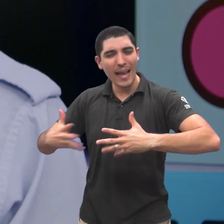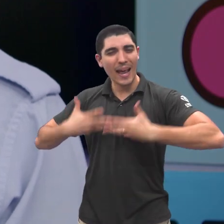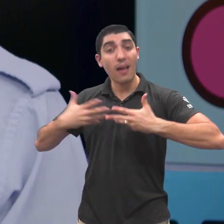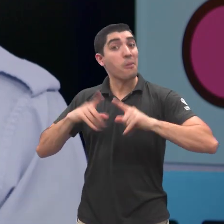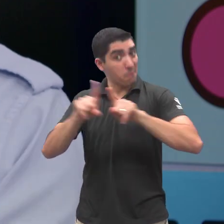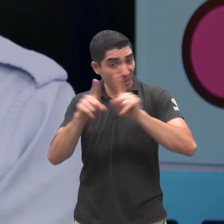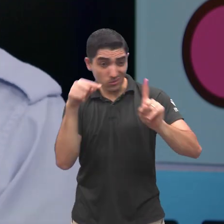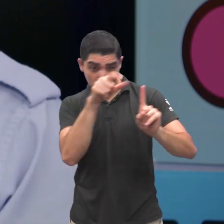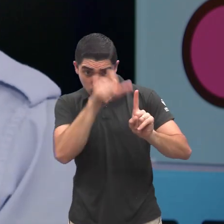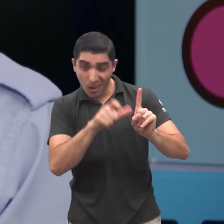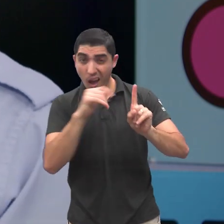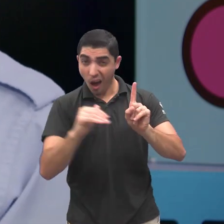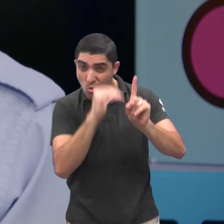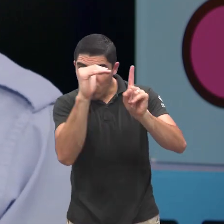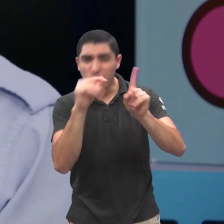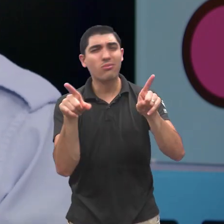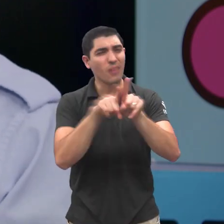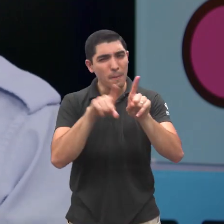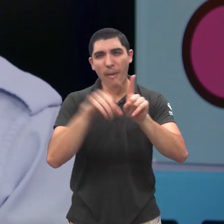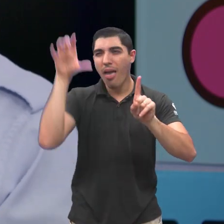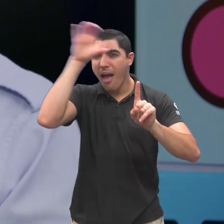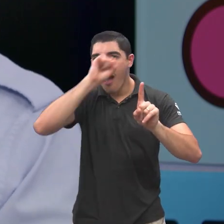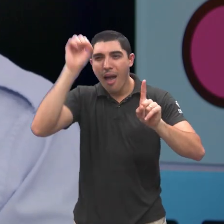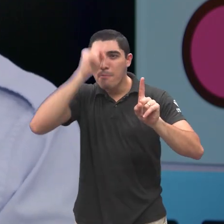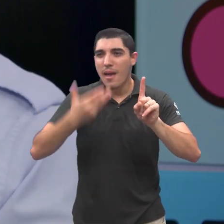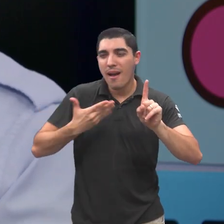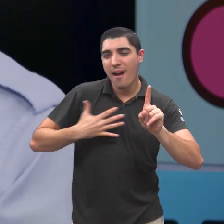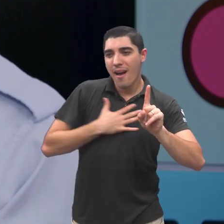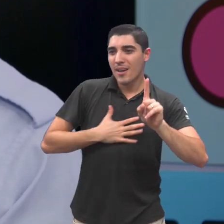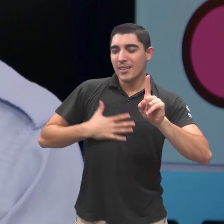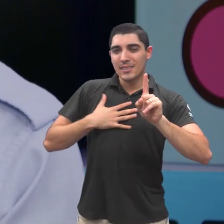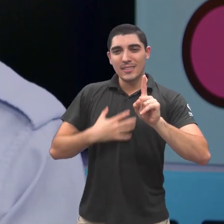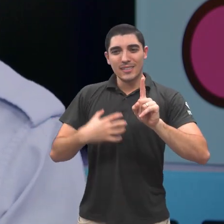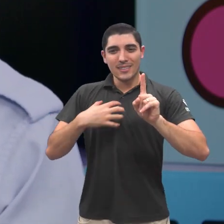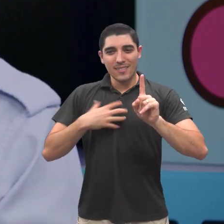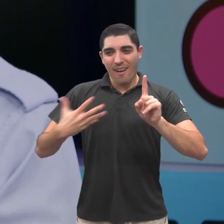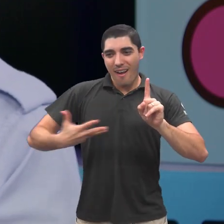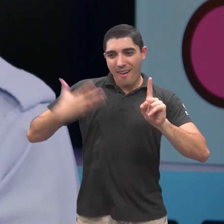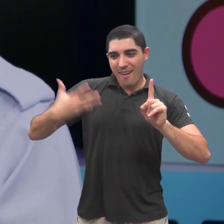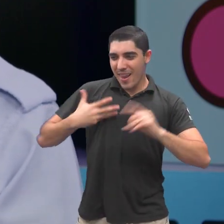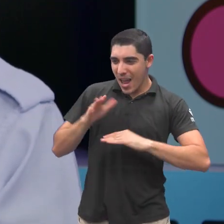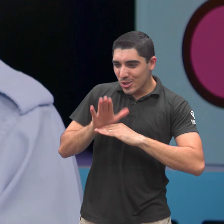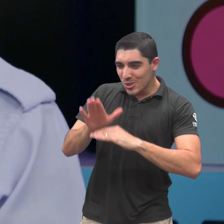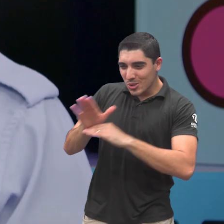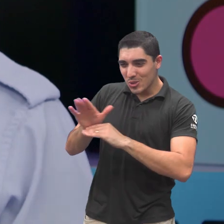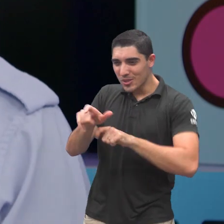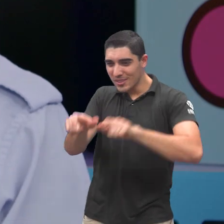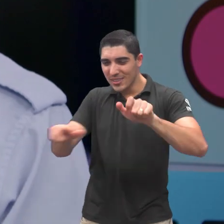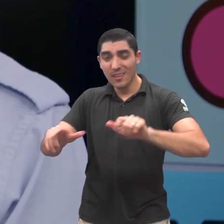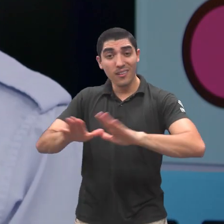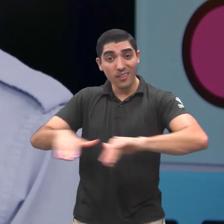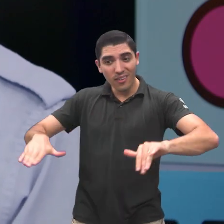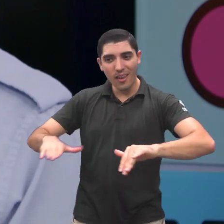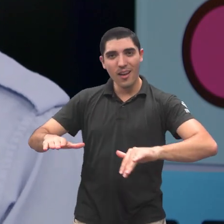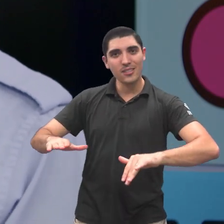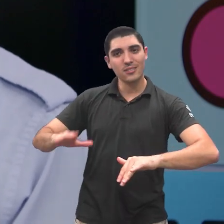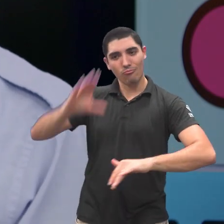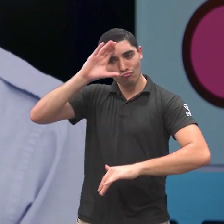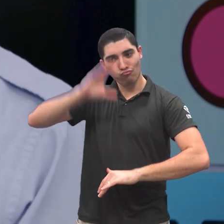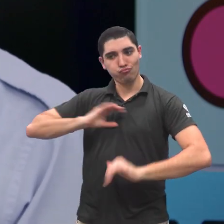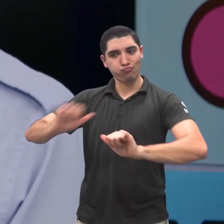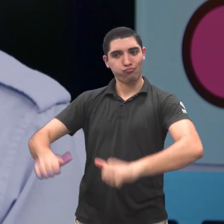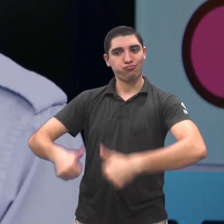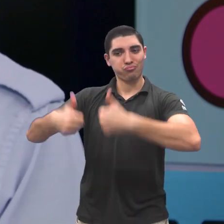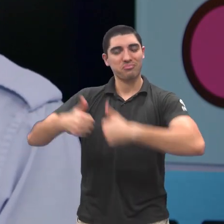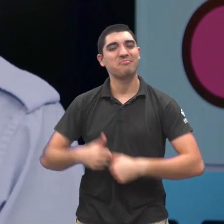mencionou, também se diverte. os adultos também. Também tem, além daquela satisfação de estar contribuindo para a formação de uma criança ou